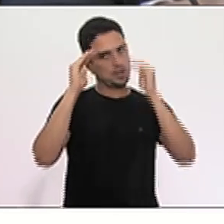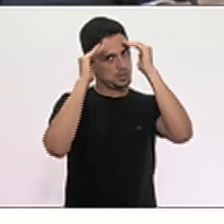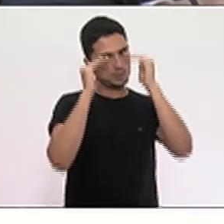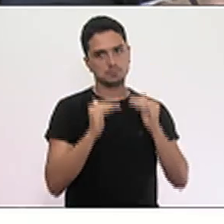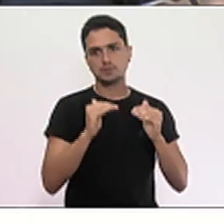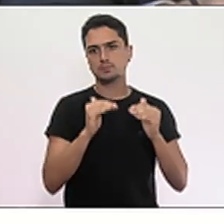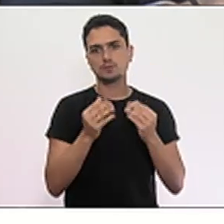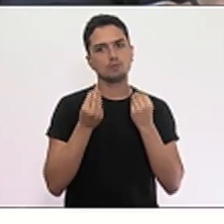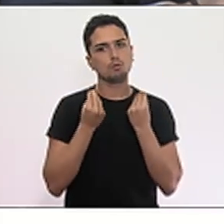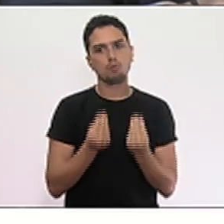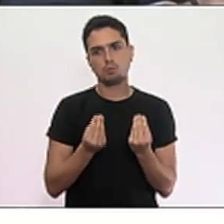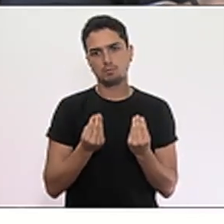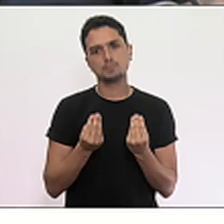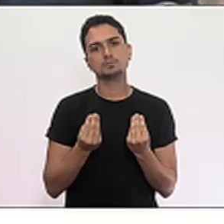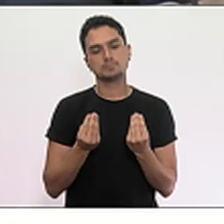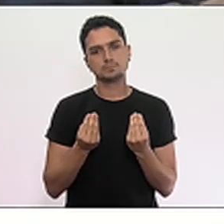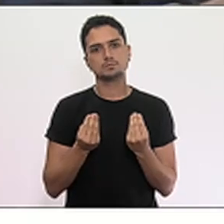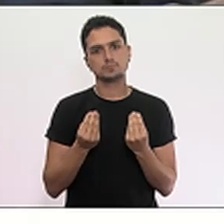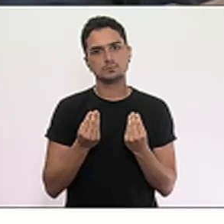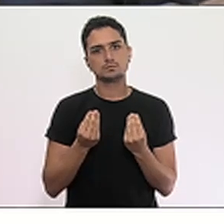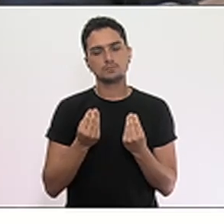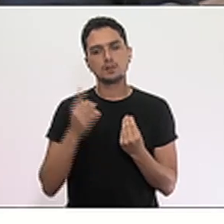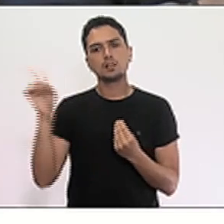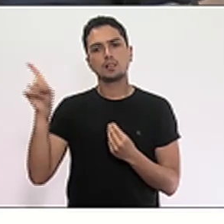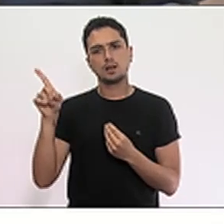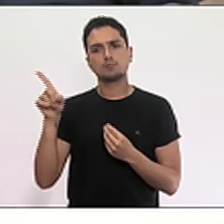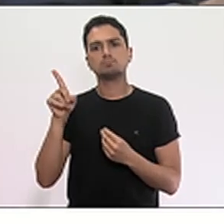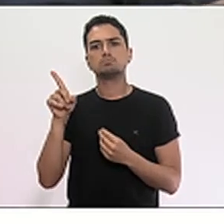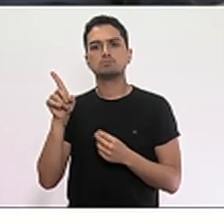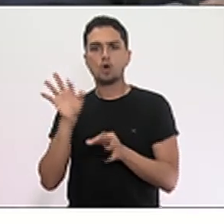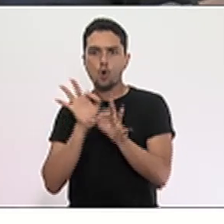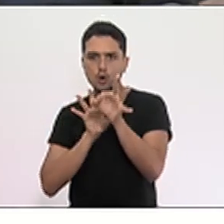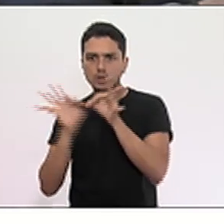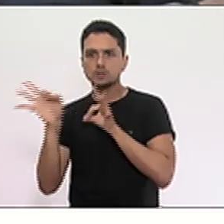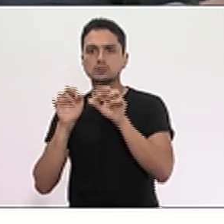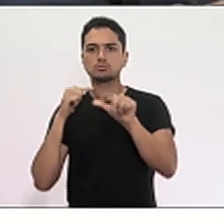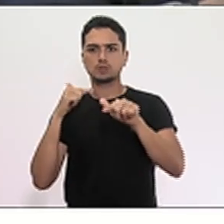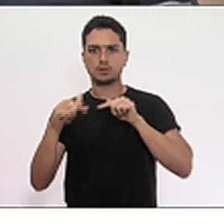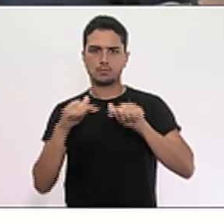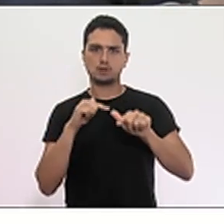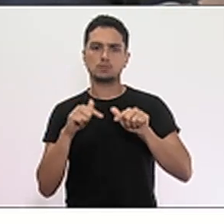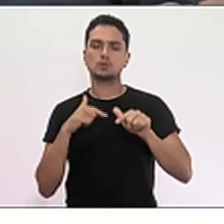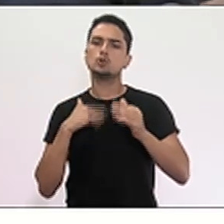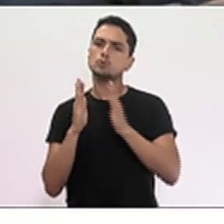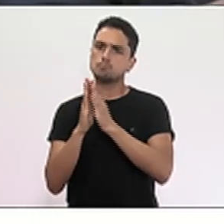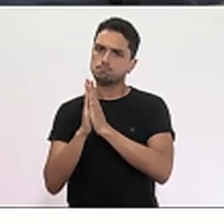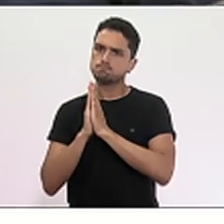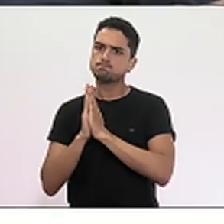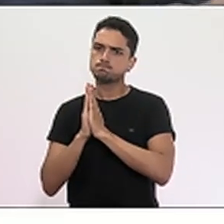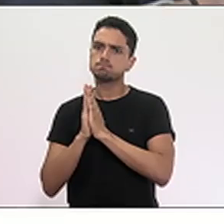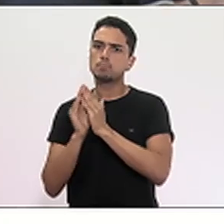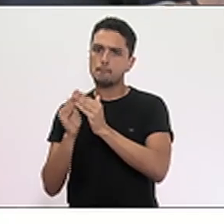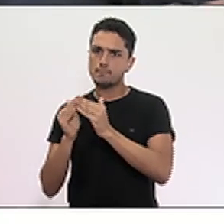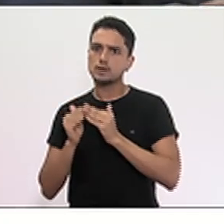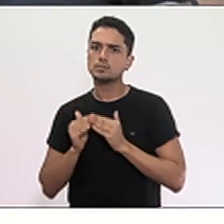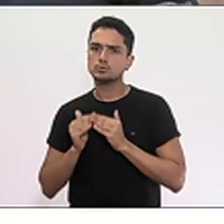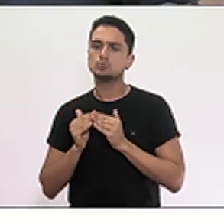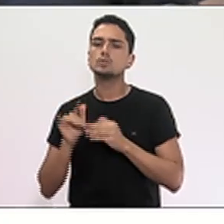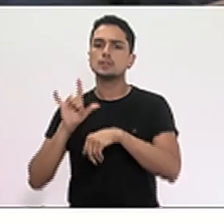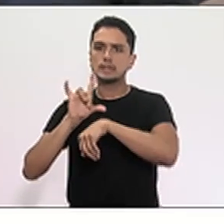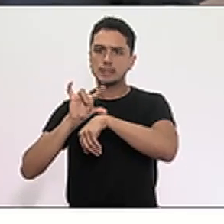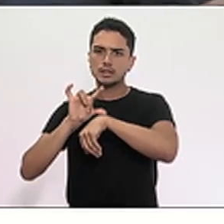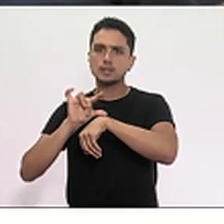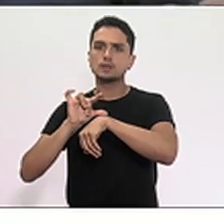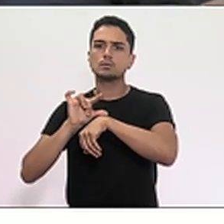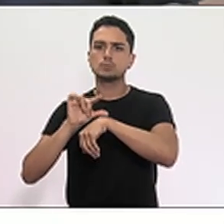nessa discussão na Organização Internacional do Trabalho. Então, conclamo e peço um tempo que a